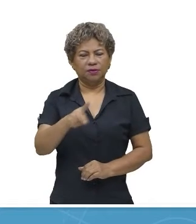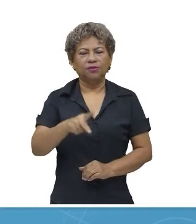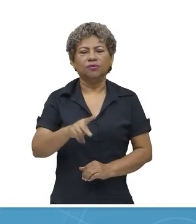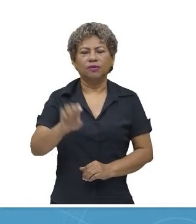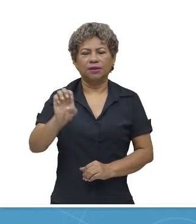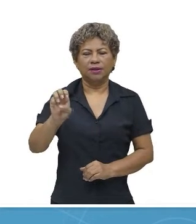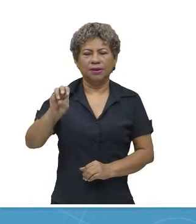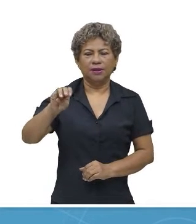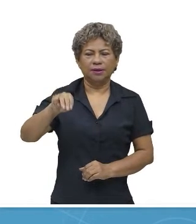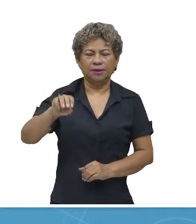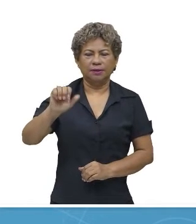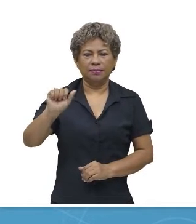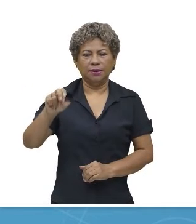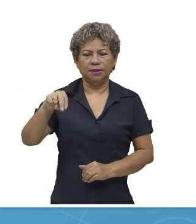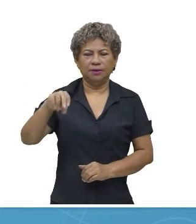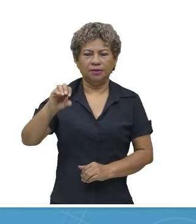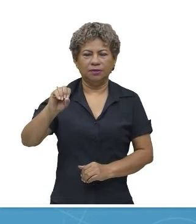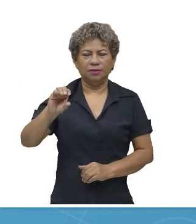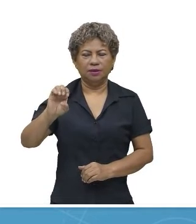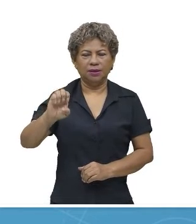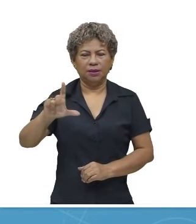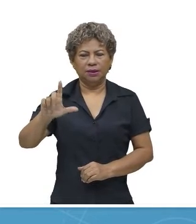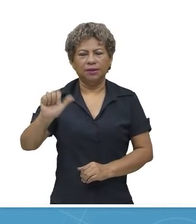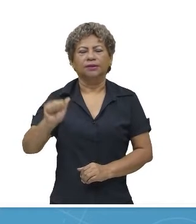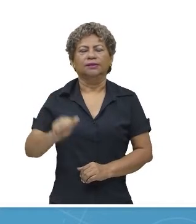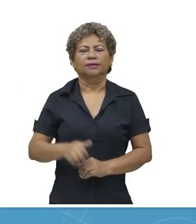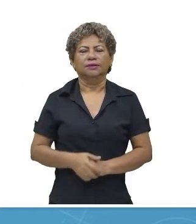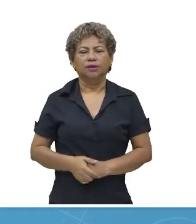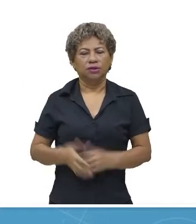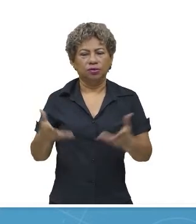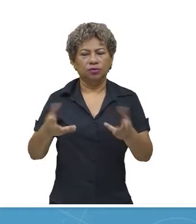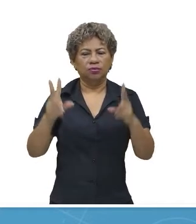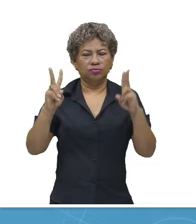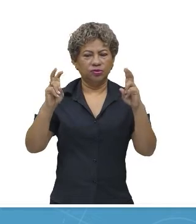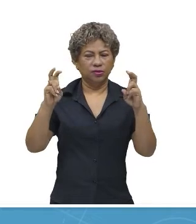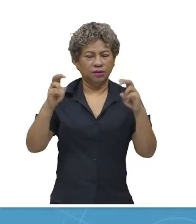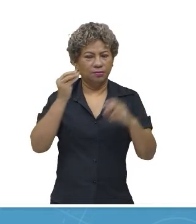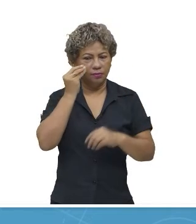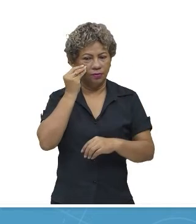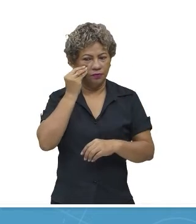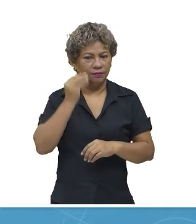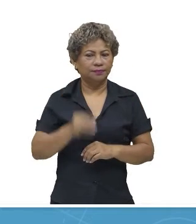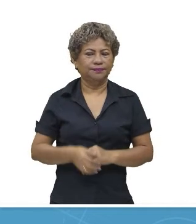de Matemática. Vamos ver qual vai ser a nossa aula de hoje.